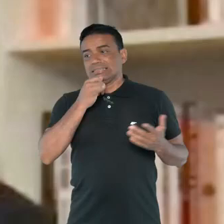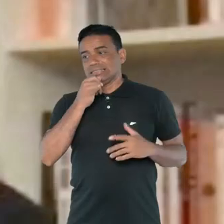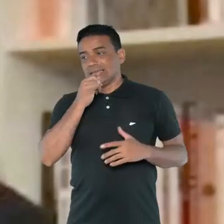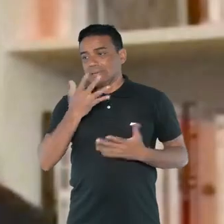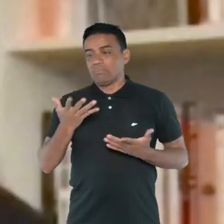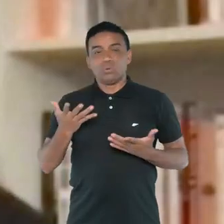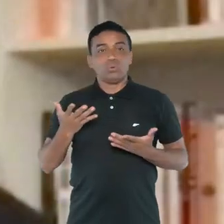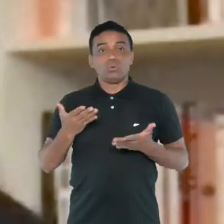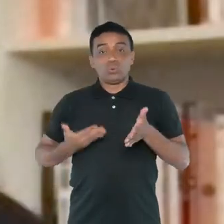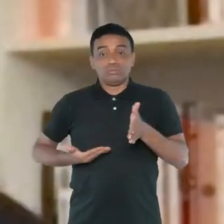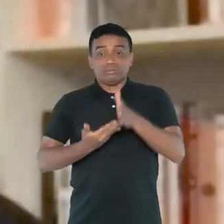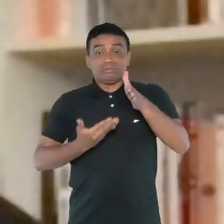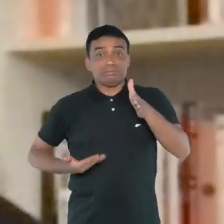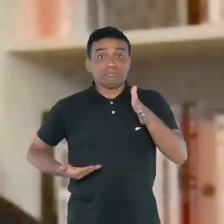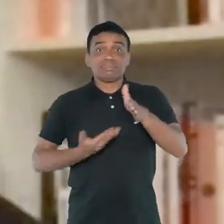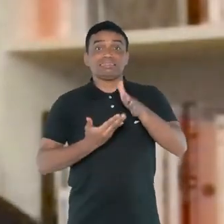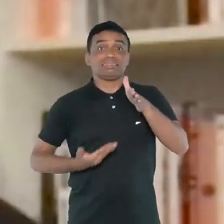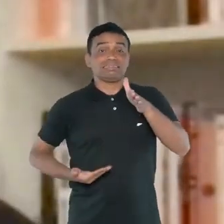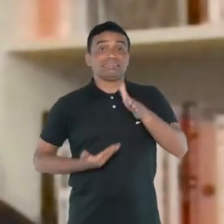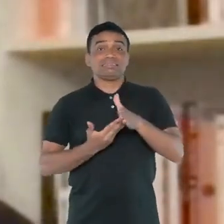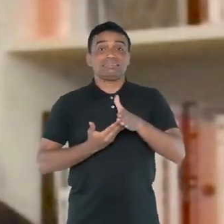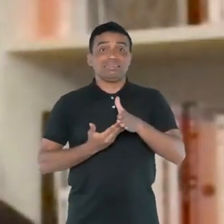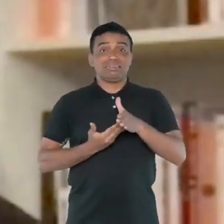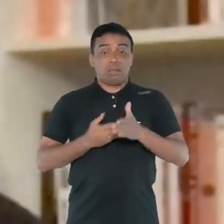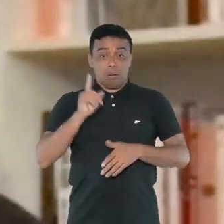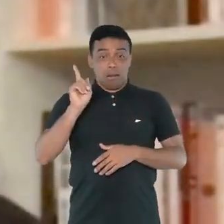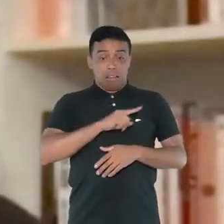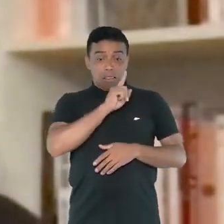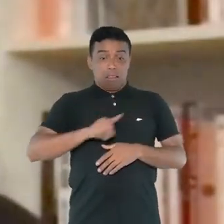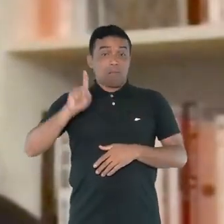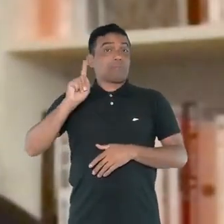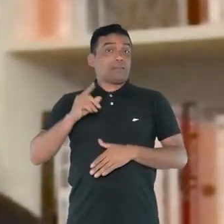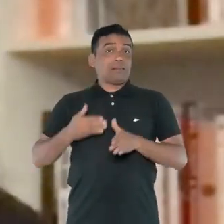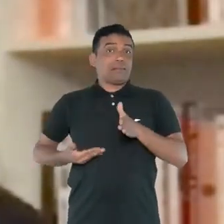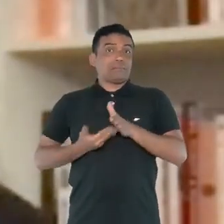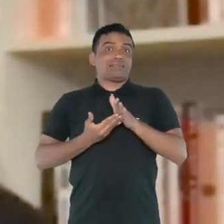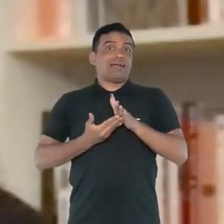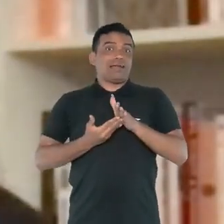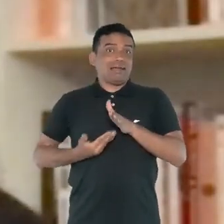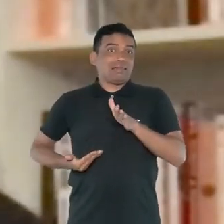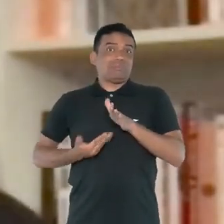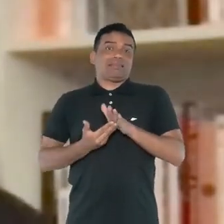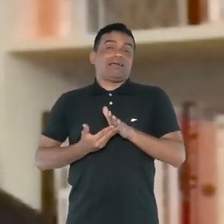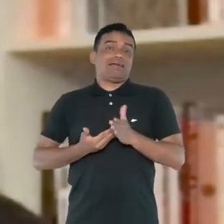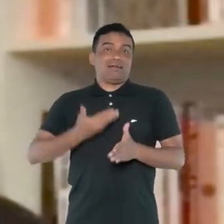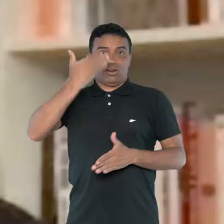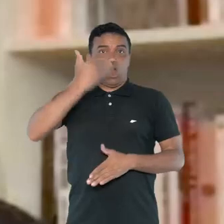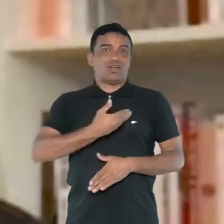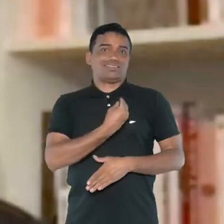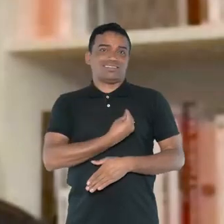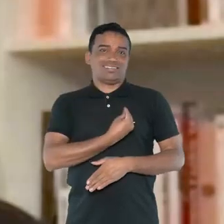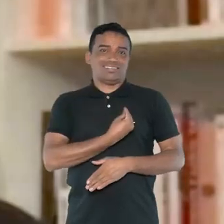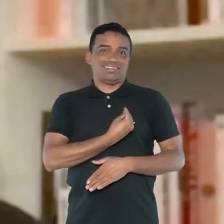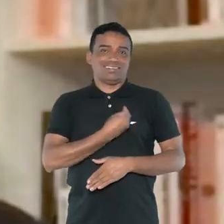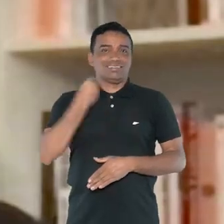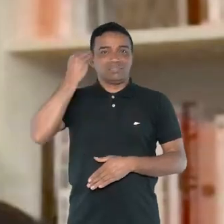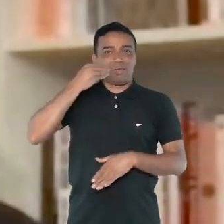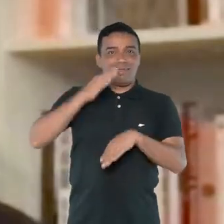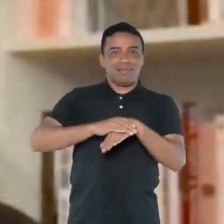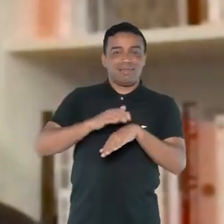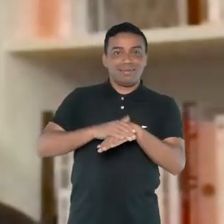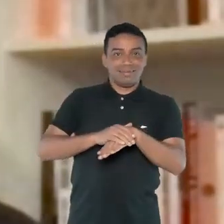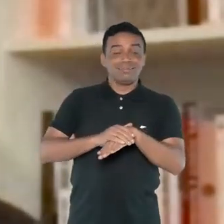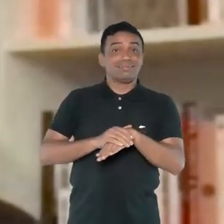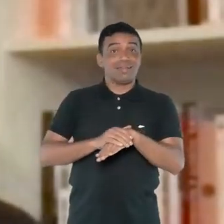não nos restringirmos, não nos censurarmos, não nos limitarmos. Eu acho que é seguramente